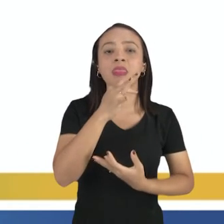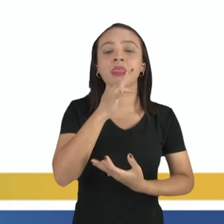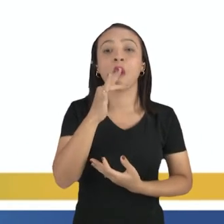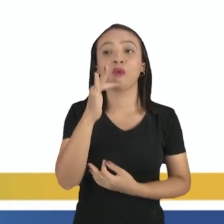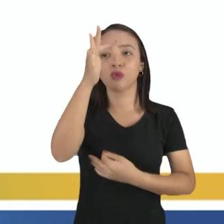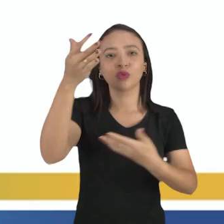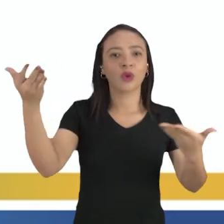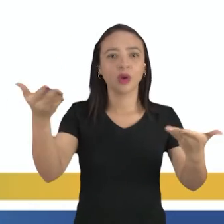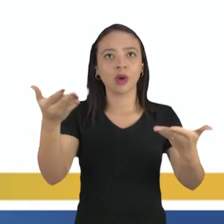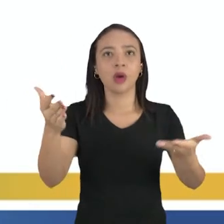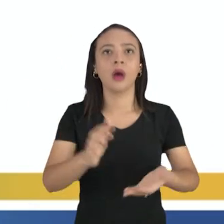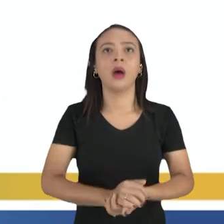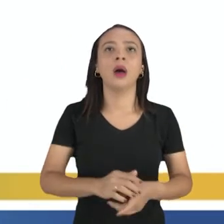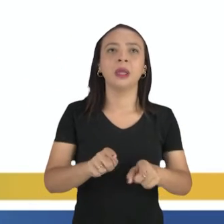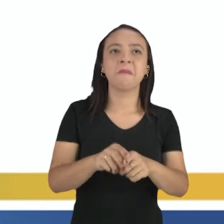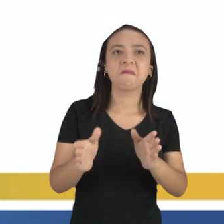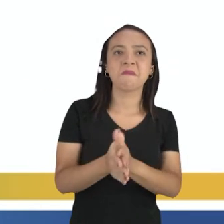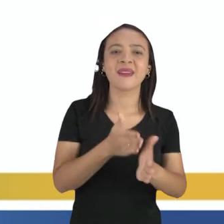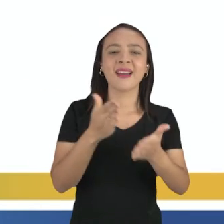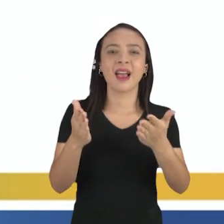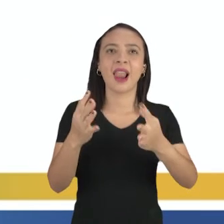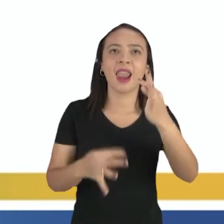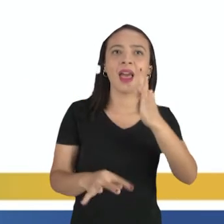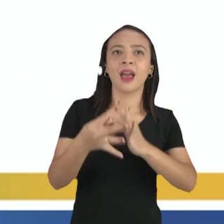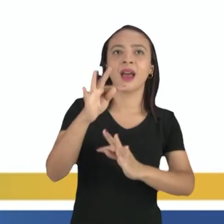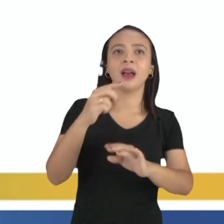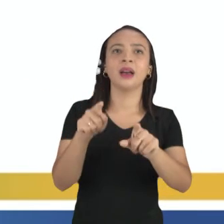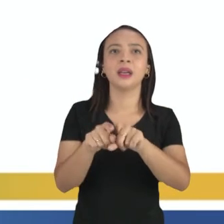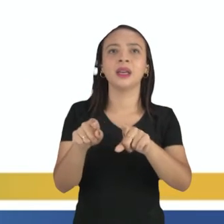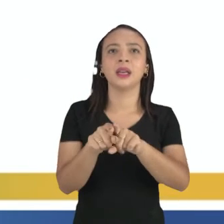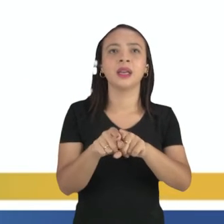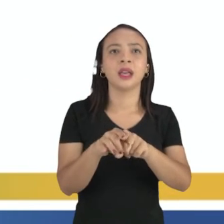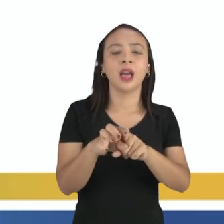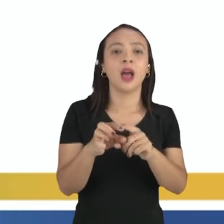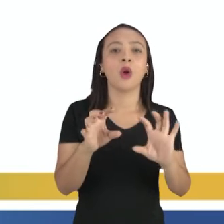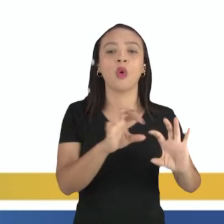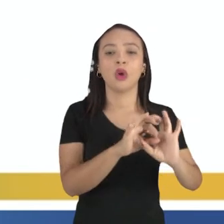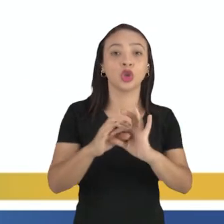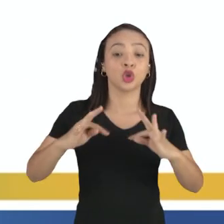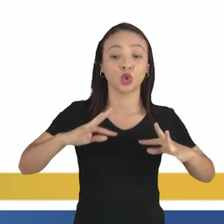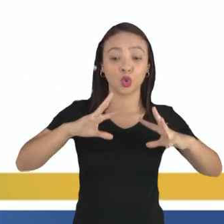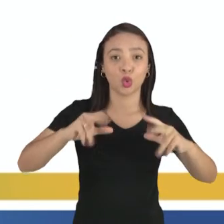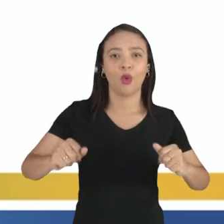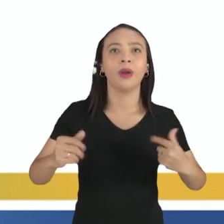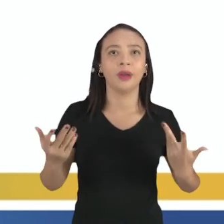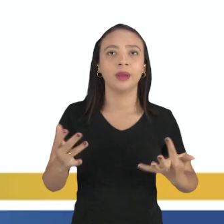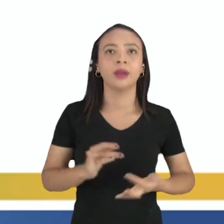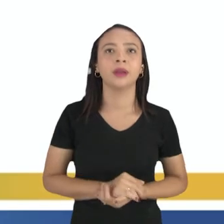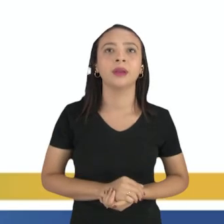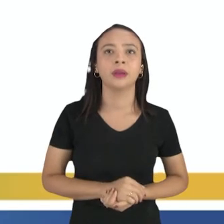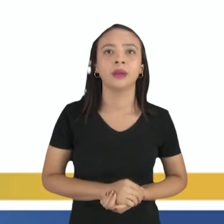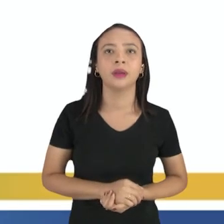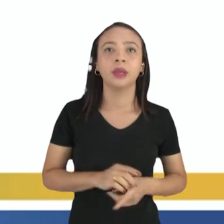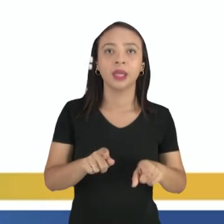já chegou, maravilhas tecnológicas e conexão total com o mundo, ou